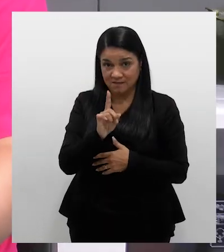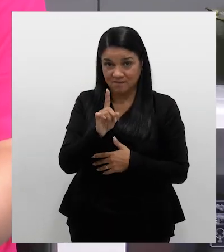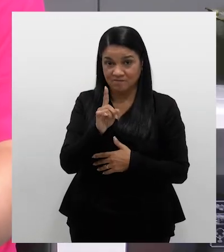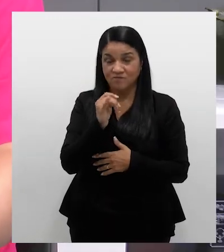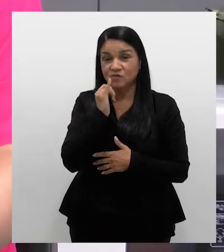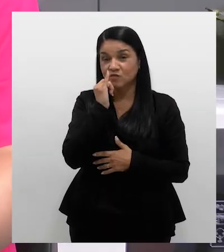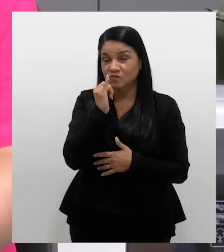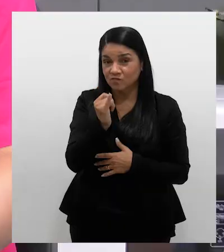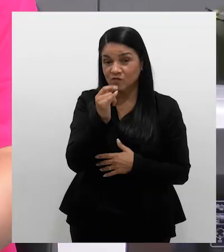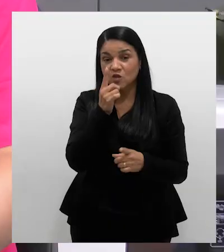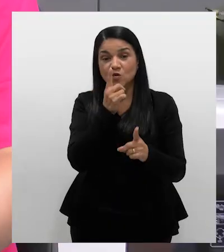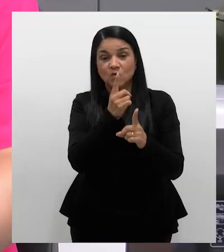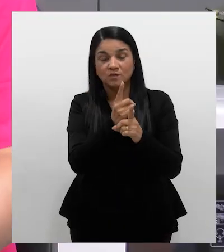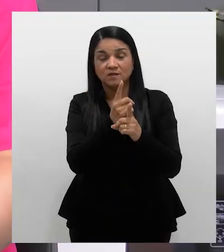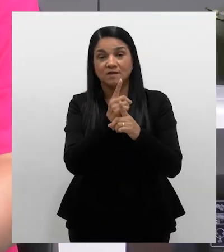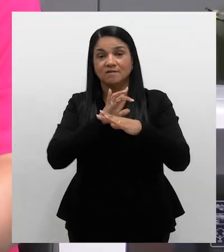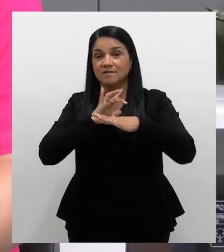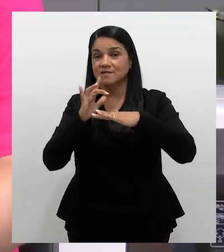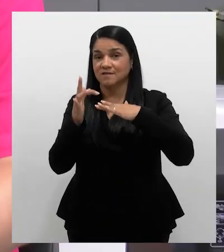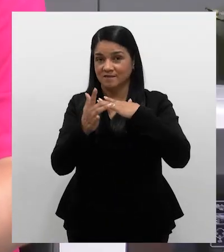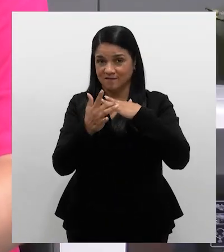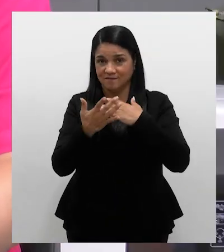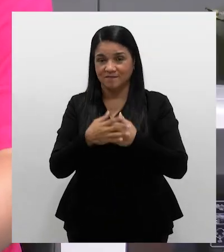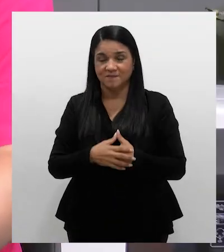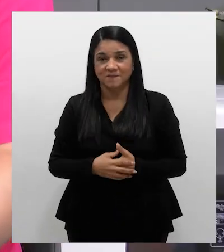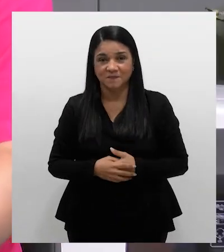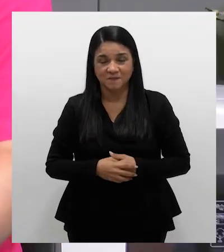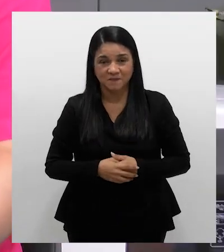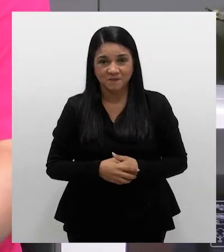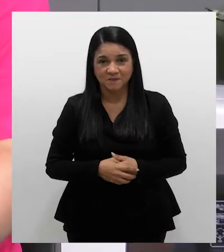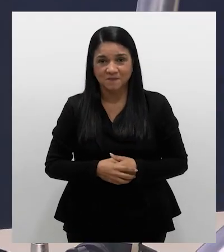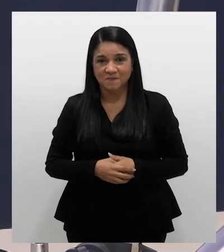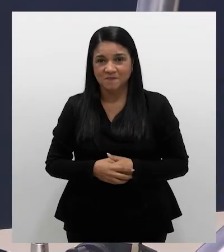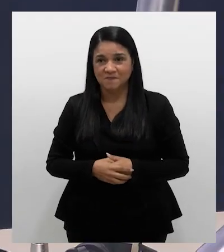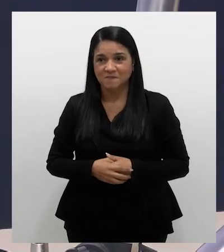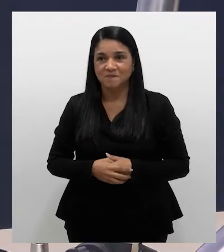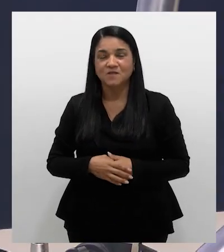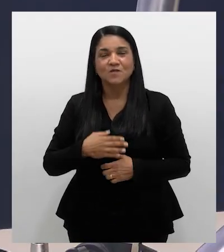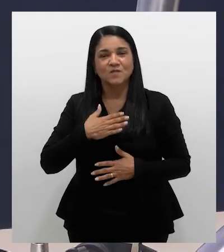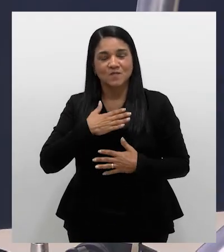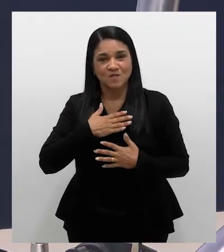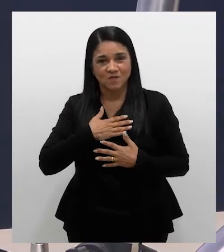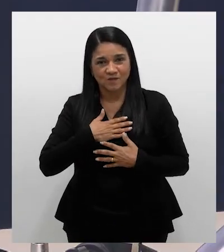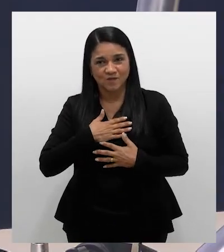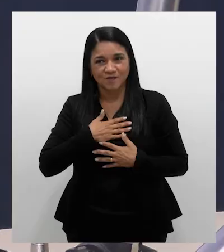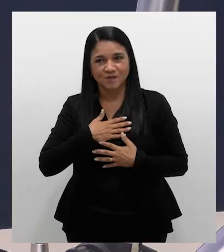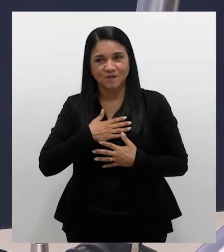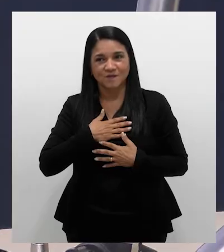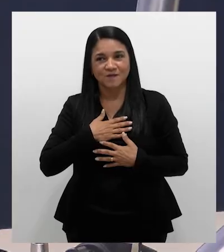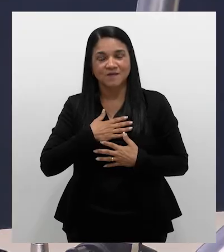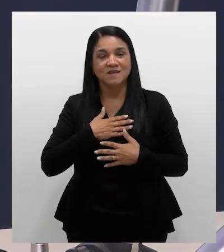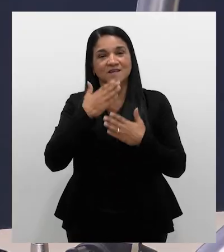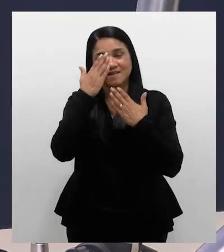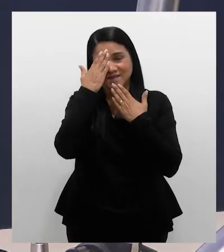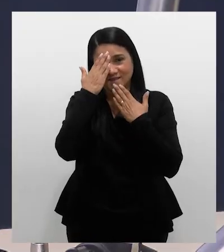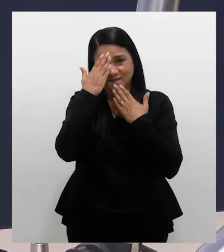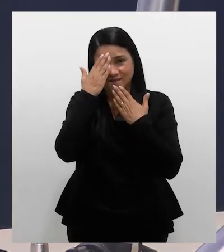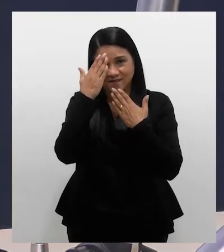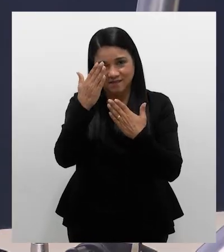esquece de falar também de como encontrar você nas redes sociais. beleza. Tranquilo. Eu gostaria de